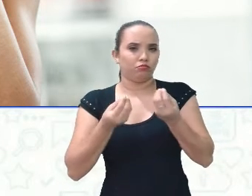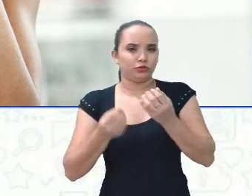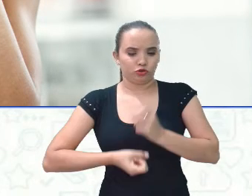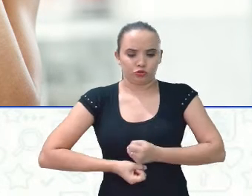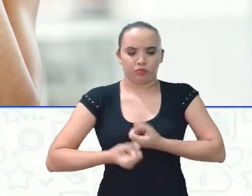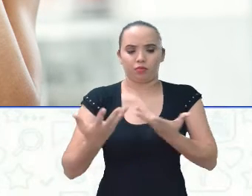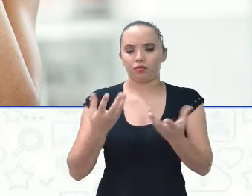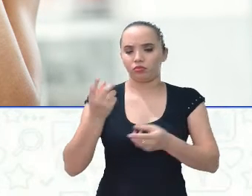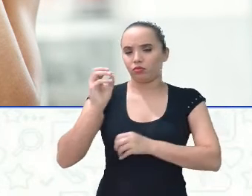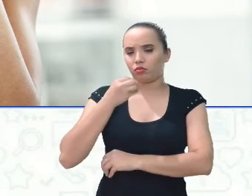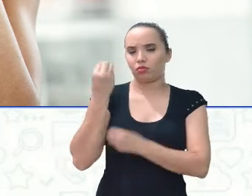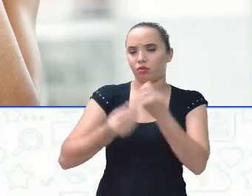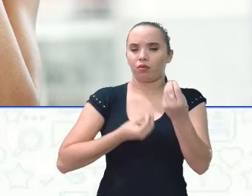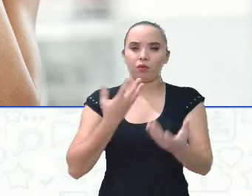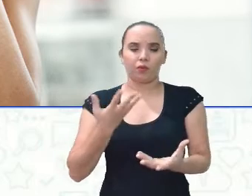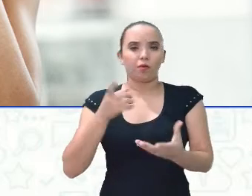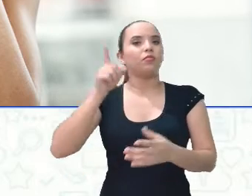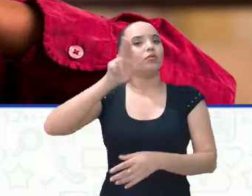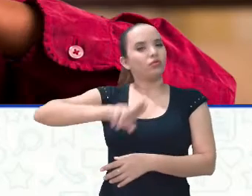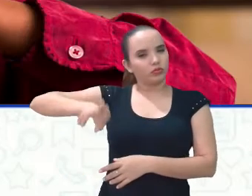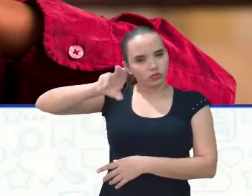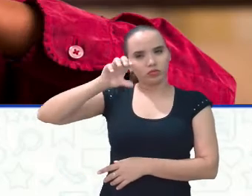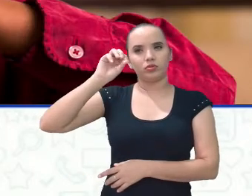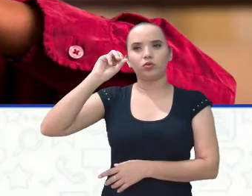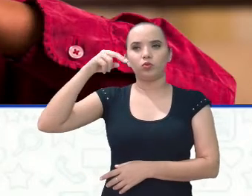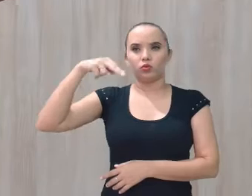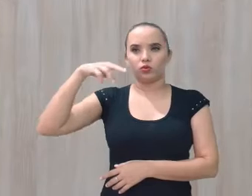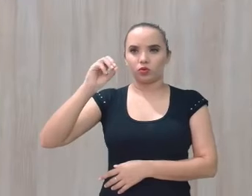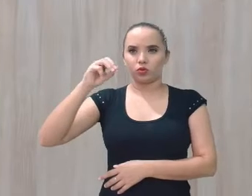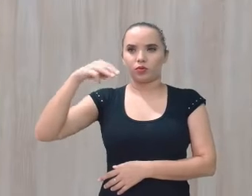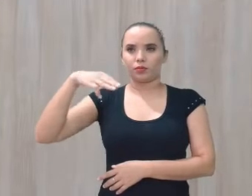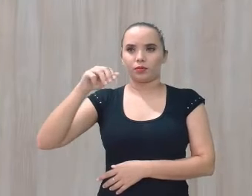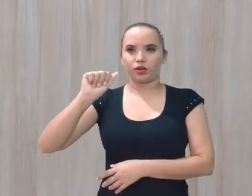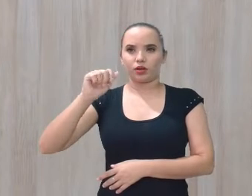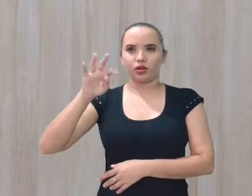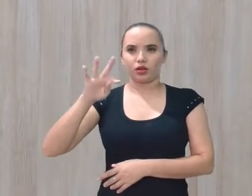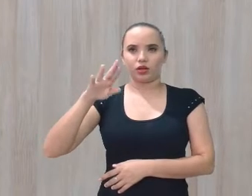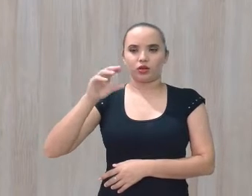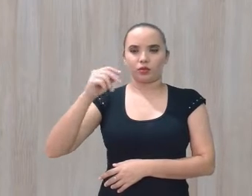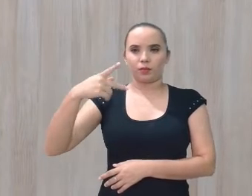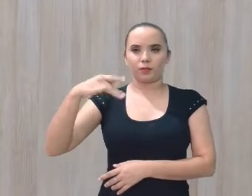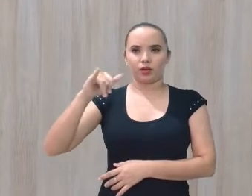a gente vai usar as onomatopeias.